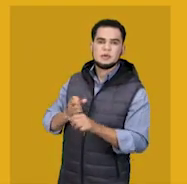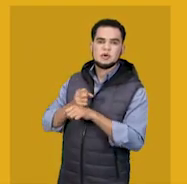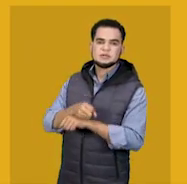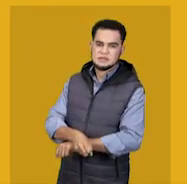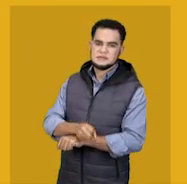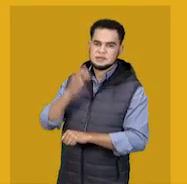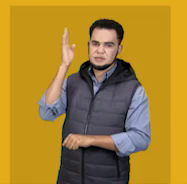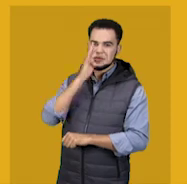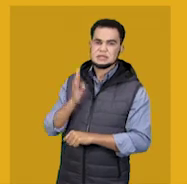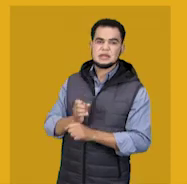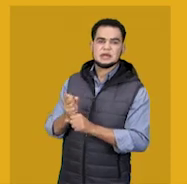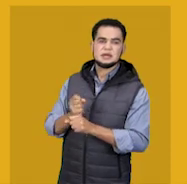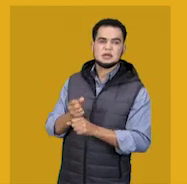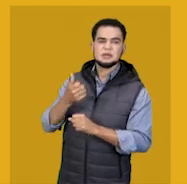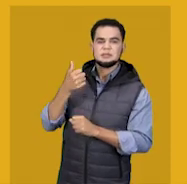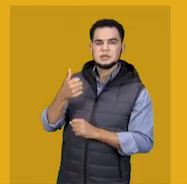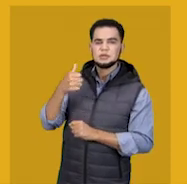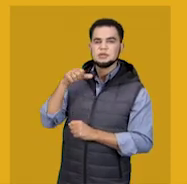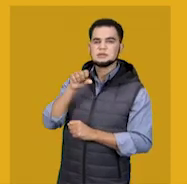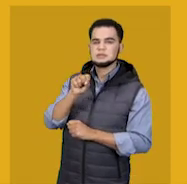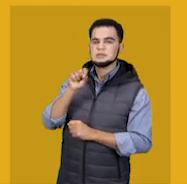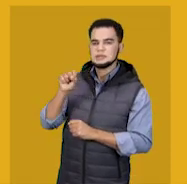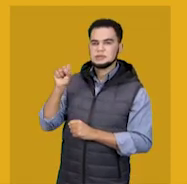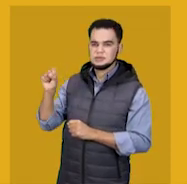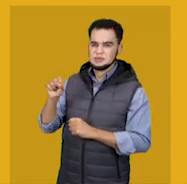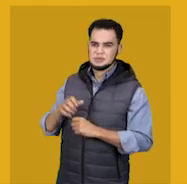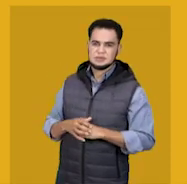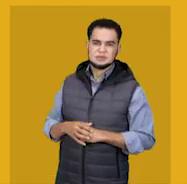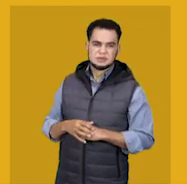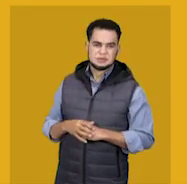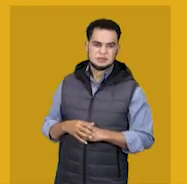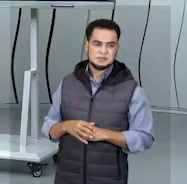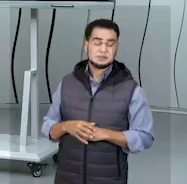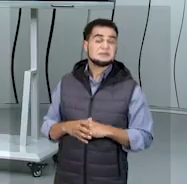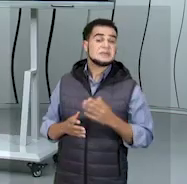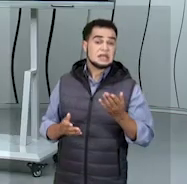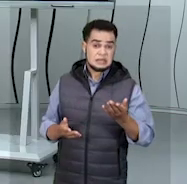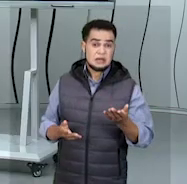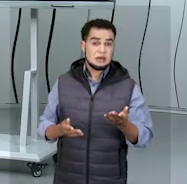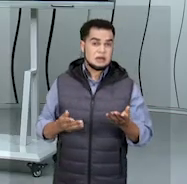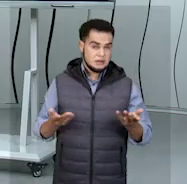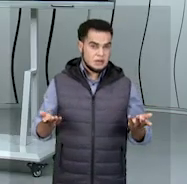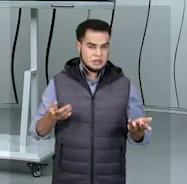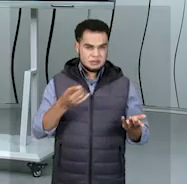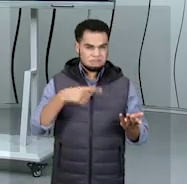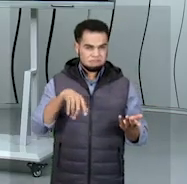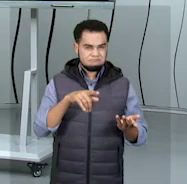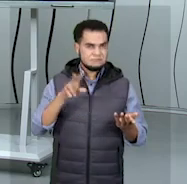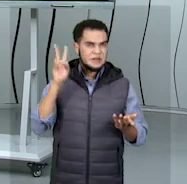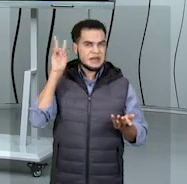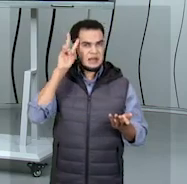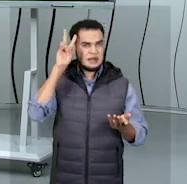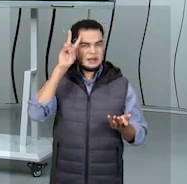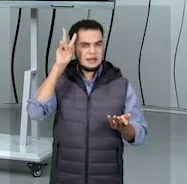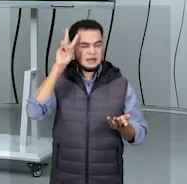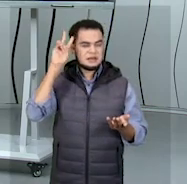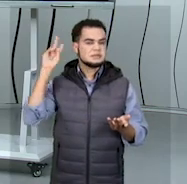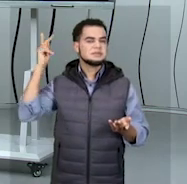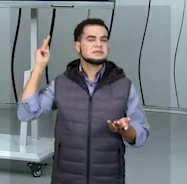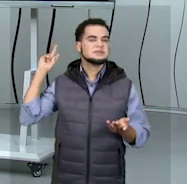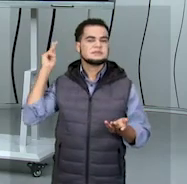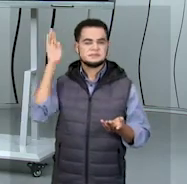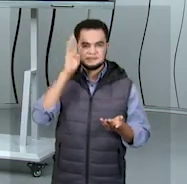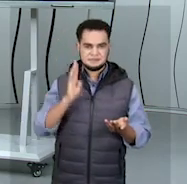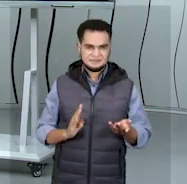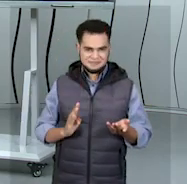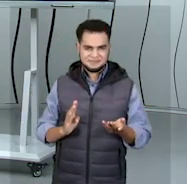ano de 1888. Então, quando a gente retoma lá o estudo da história do Brasil, a gente vai